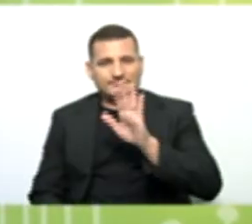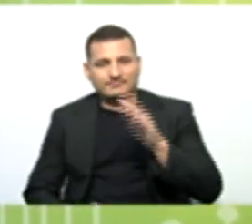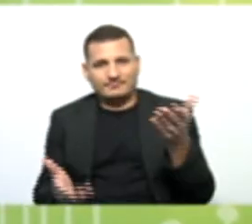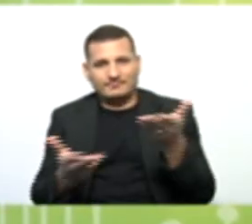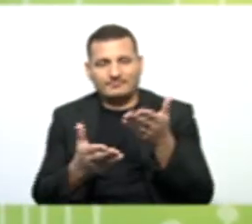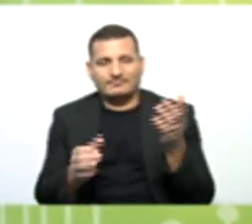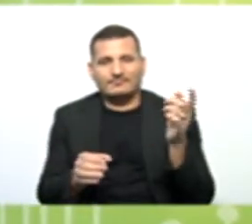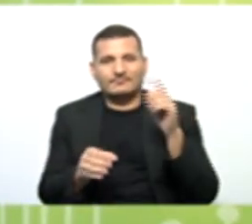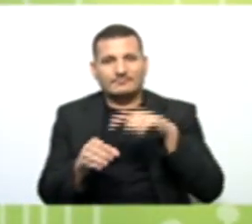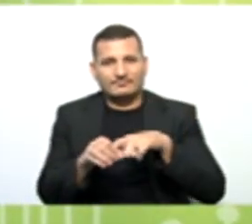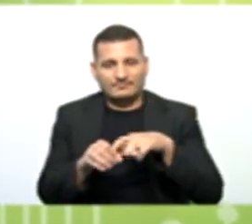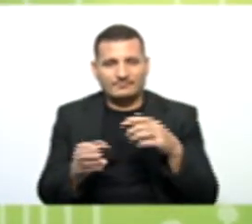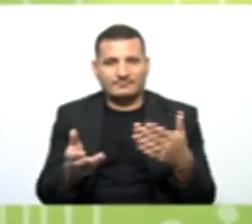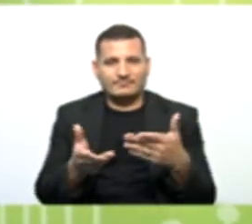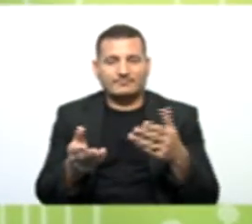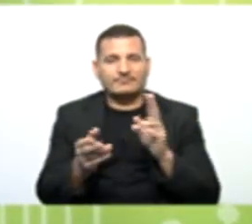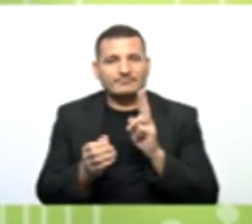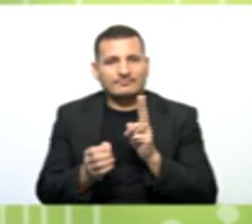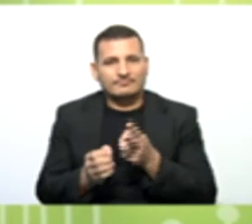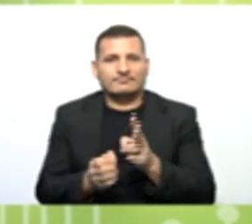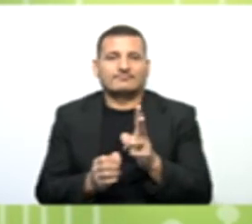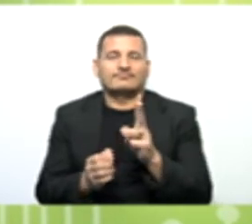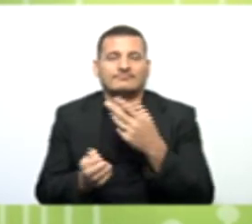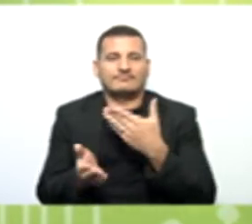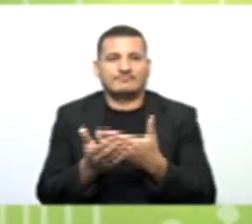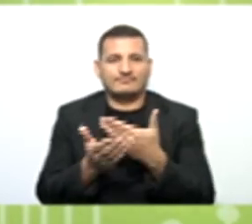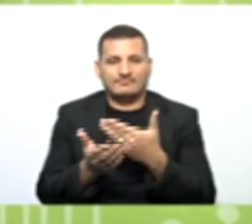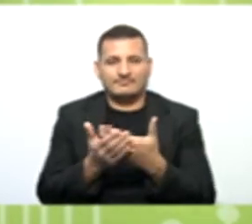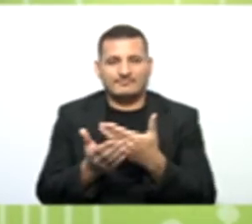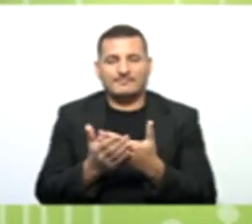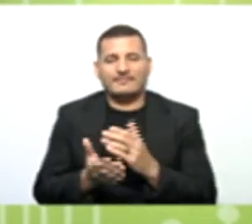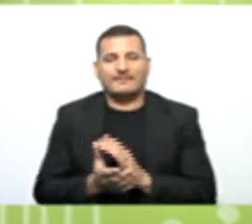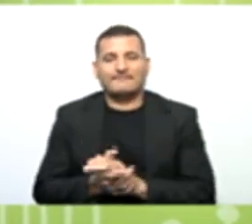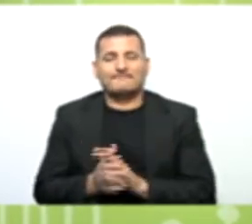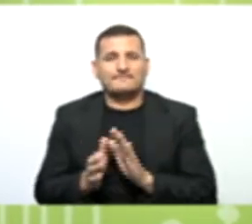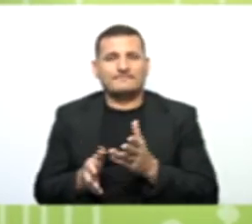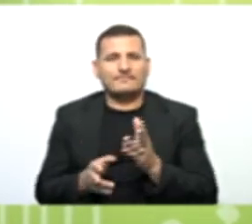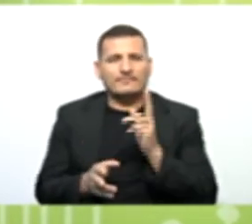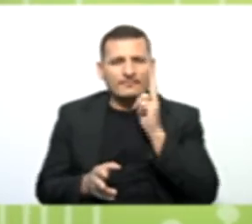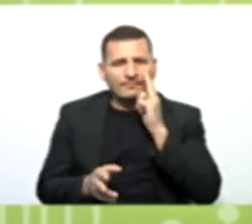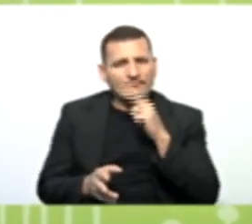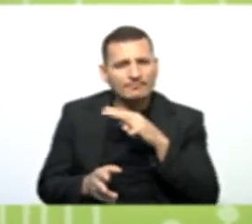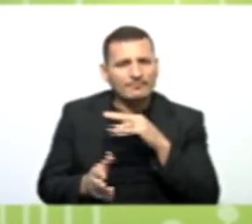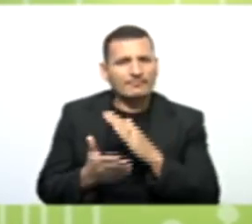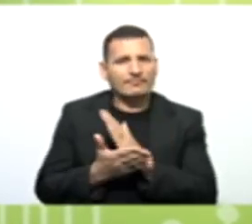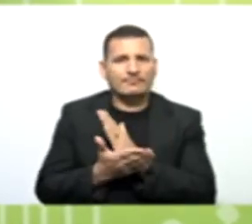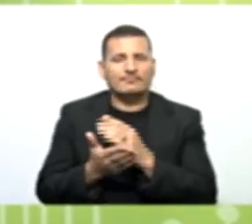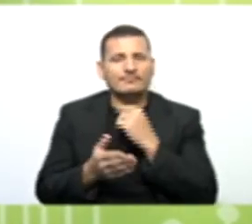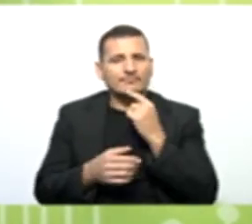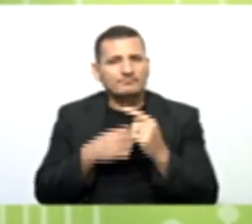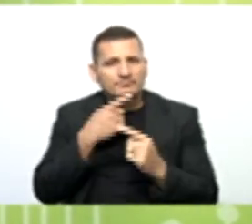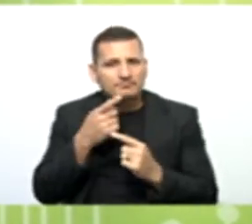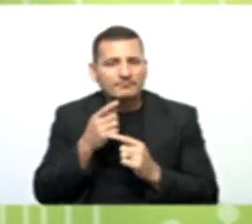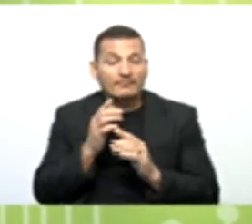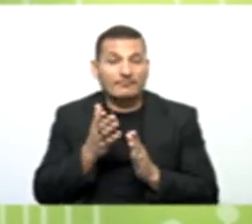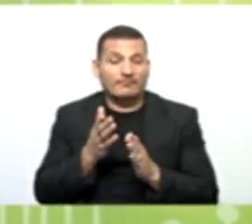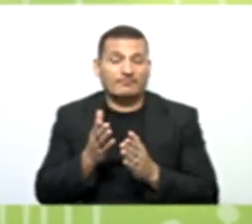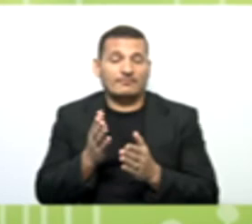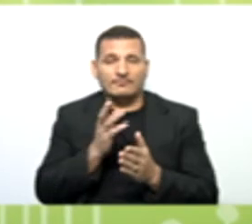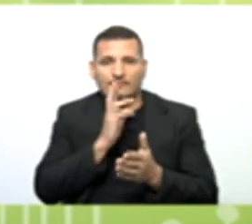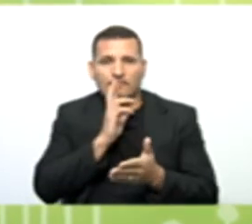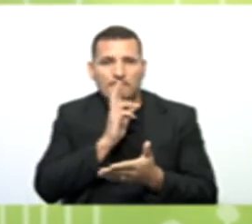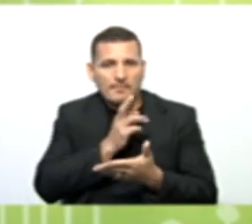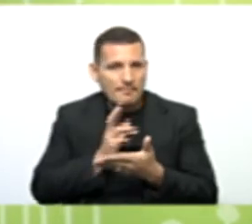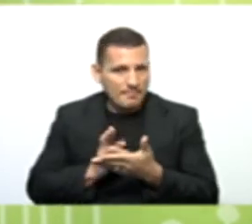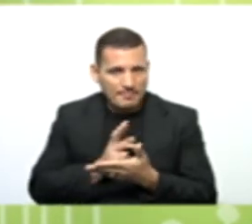Voltamos aqui agora com a continuação da nossa aula, certo? Já vi aqui que tinha algumas dúvidas, alguém já estava respondendo as perguntas aqui.